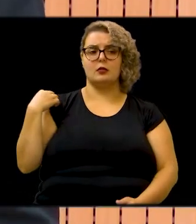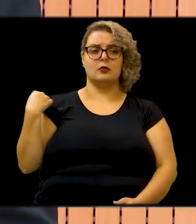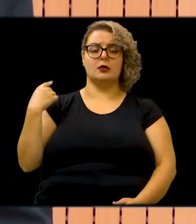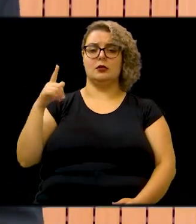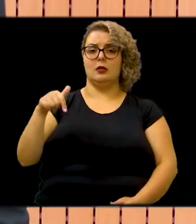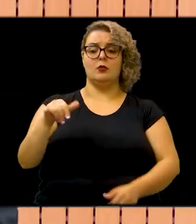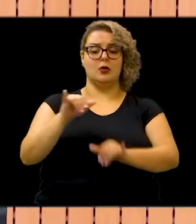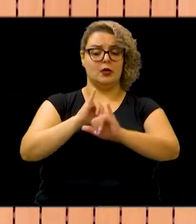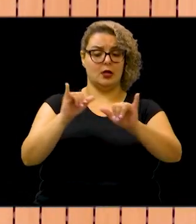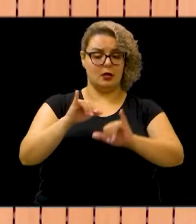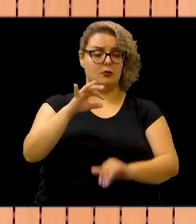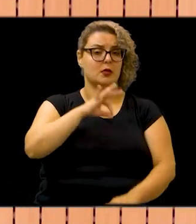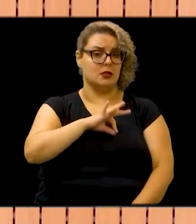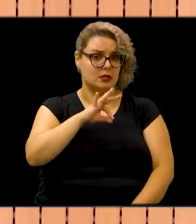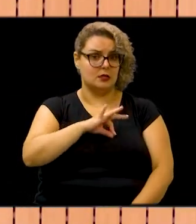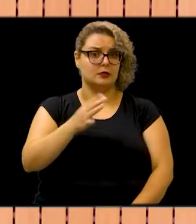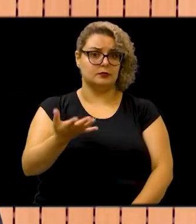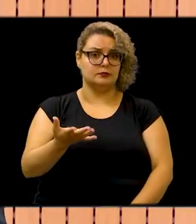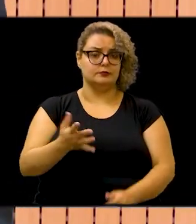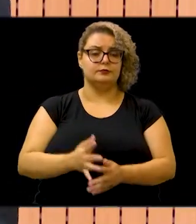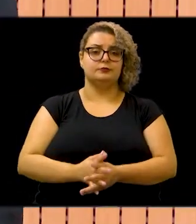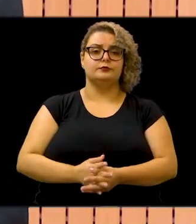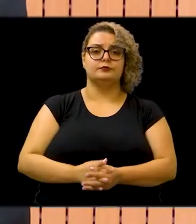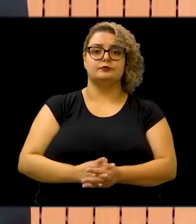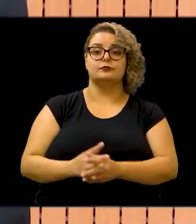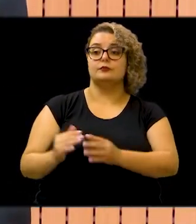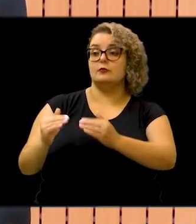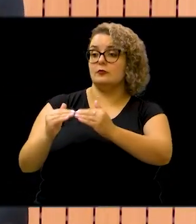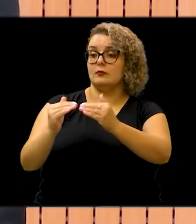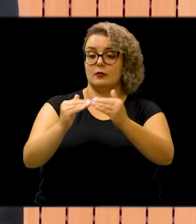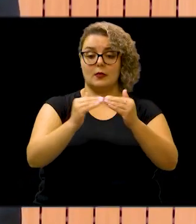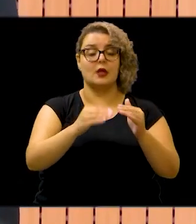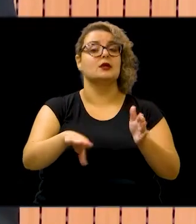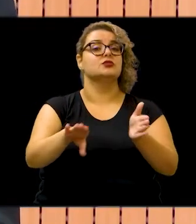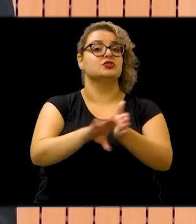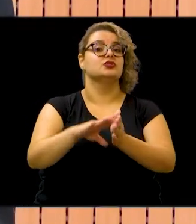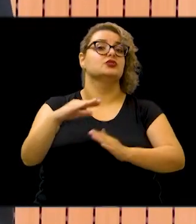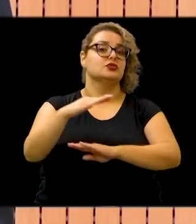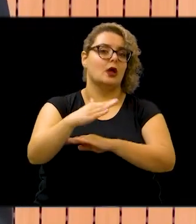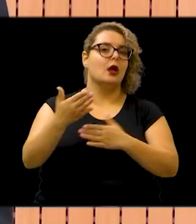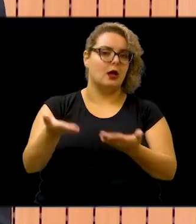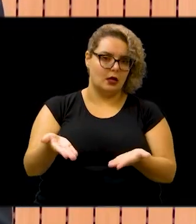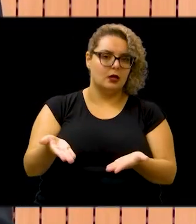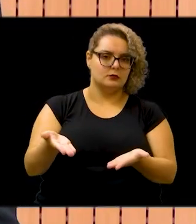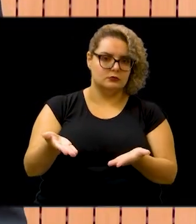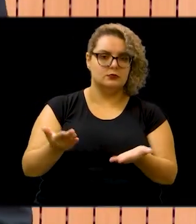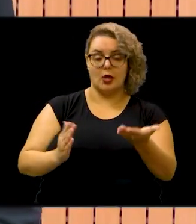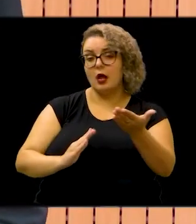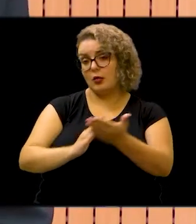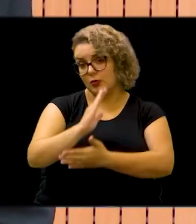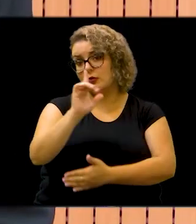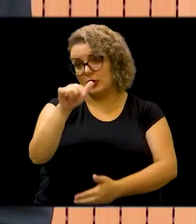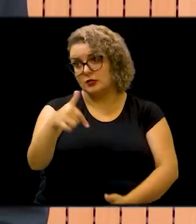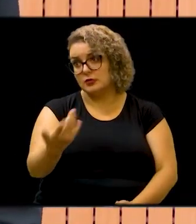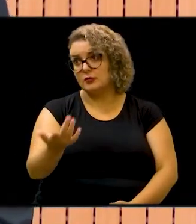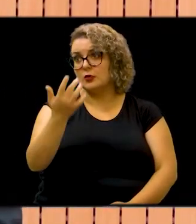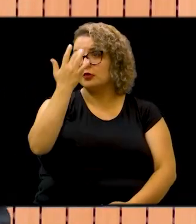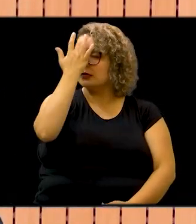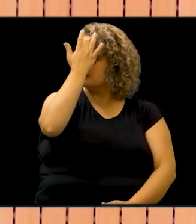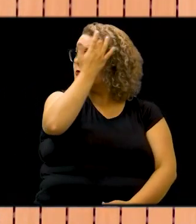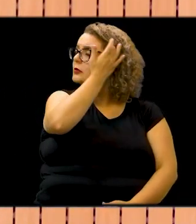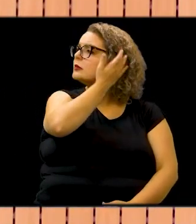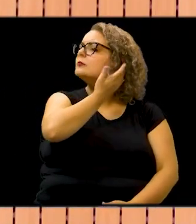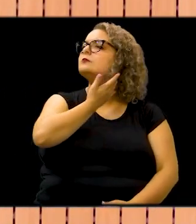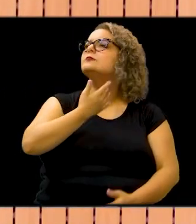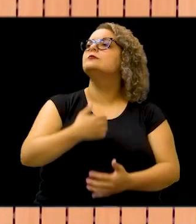porque nós, após a campanha salarial, esses acordos vêm a essa casa para serem aprovados nessa